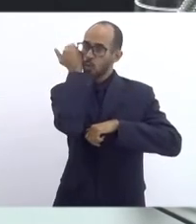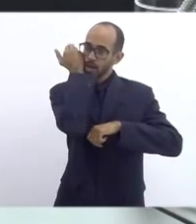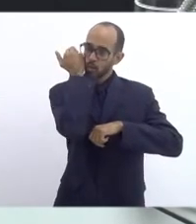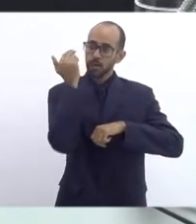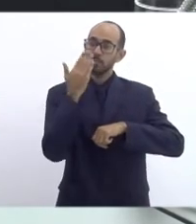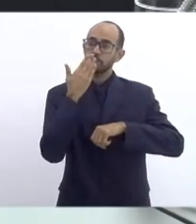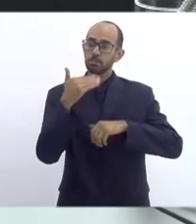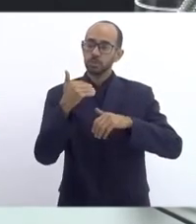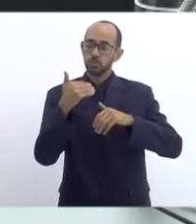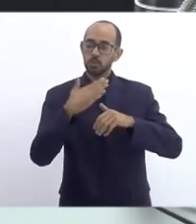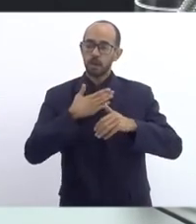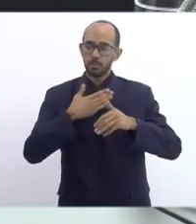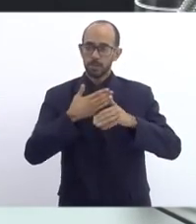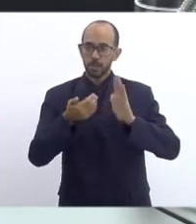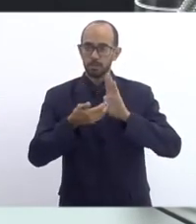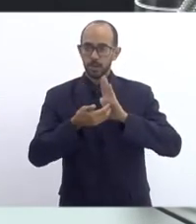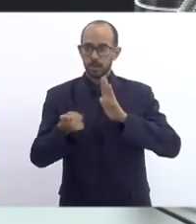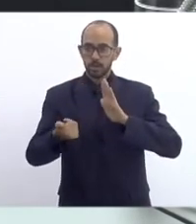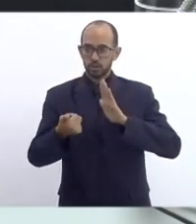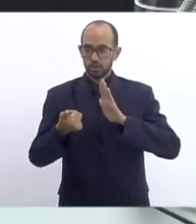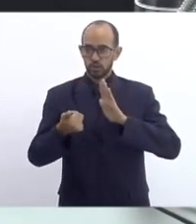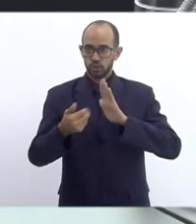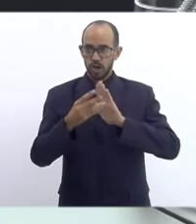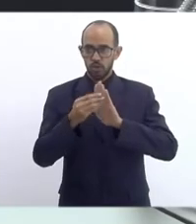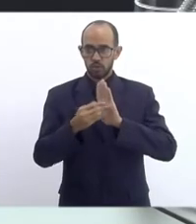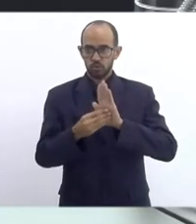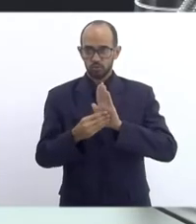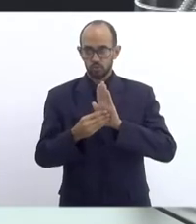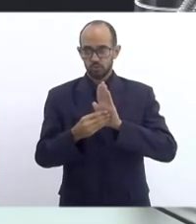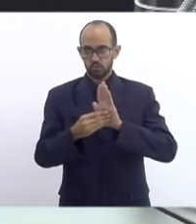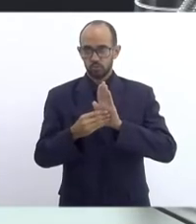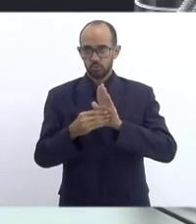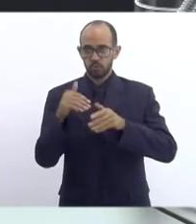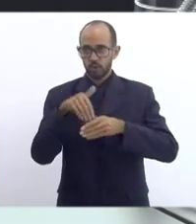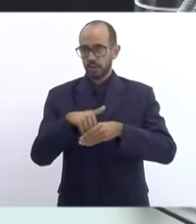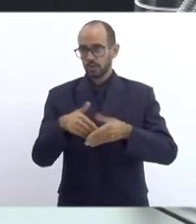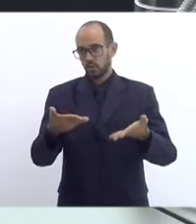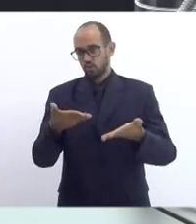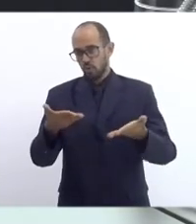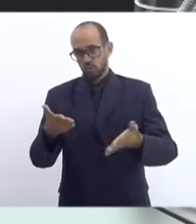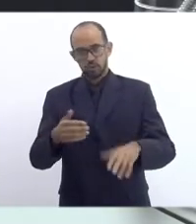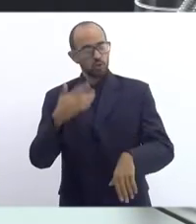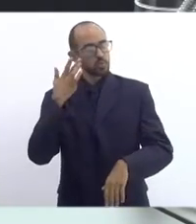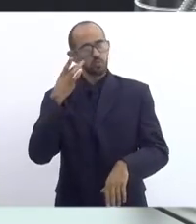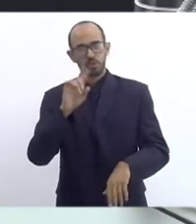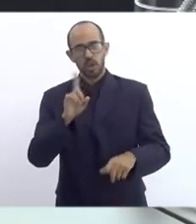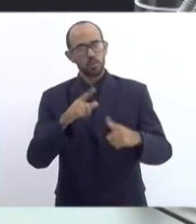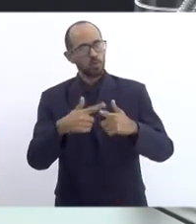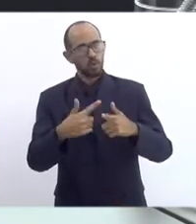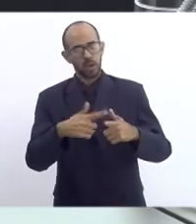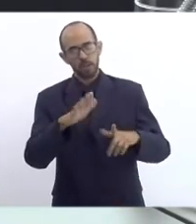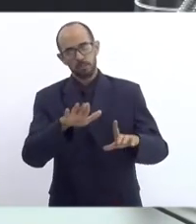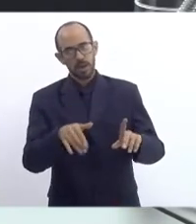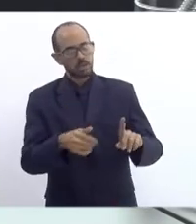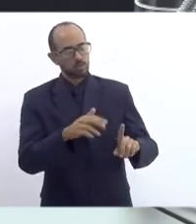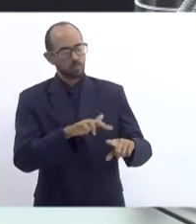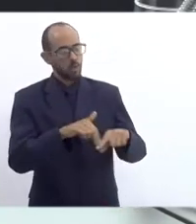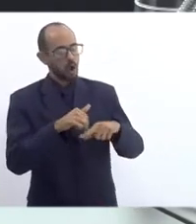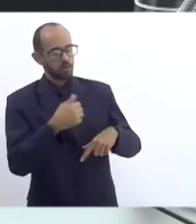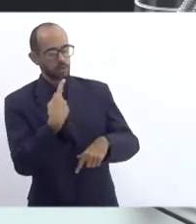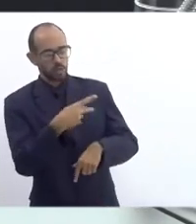retirasse de pauta. Eu não sei por quê. Mas em homenagem a ele,